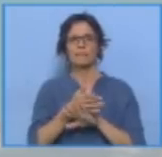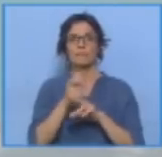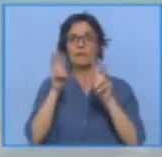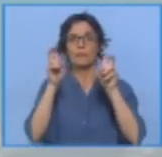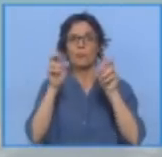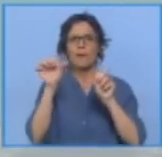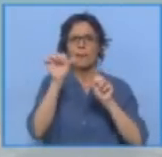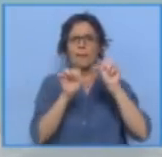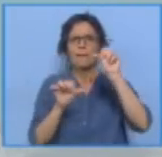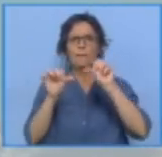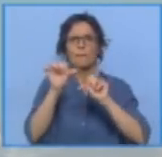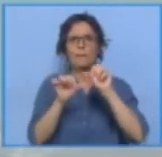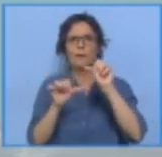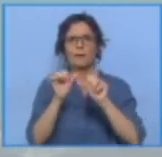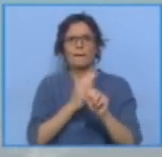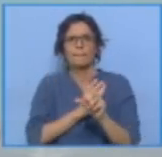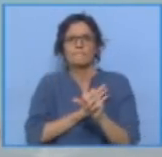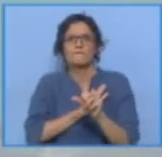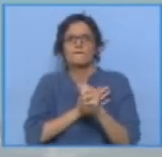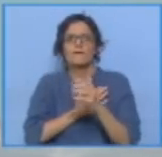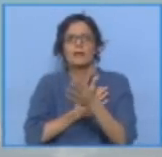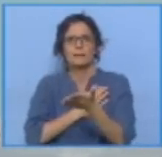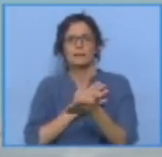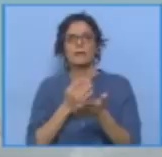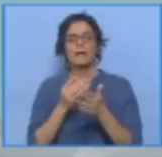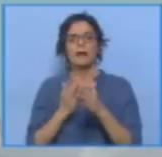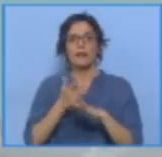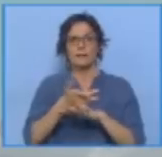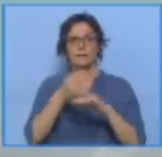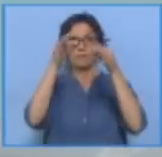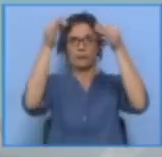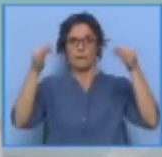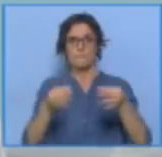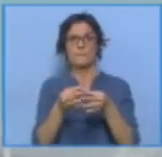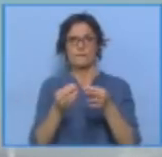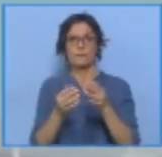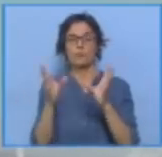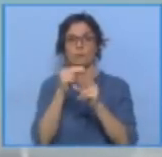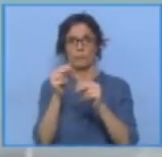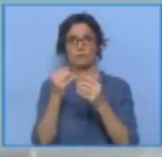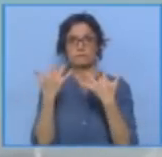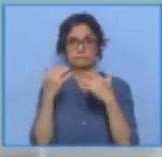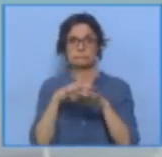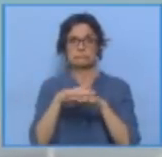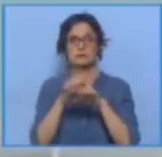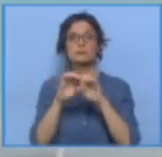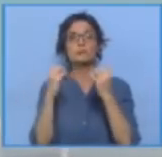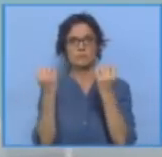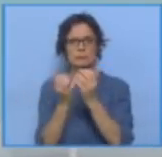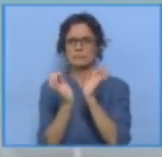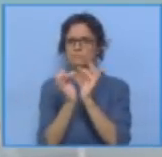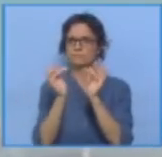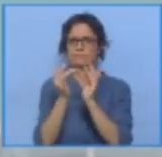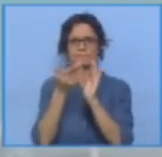igreja também utilizando estas plataformas novas da informação, das redes sociais, da